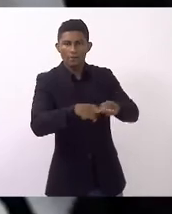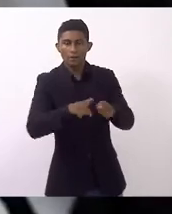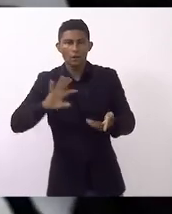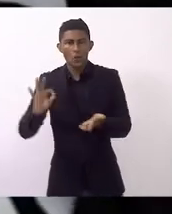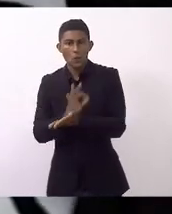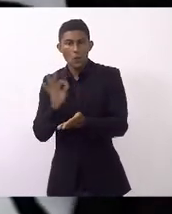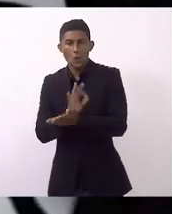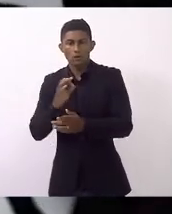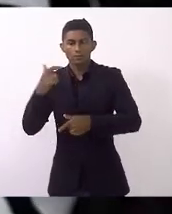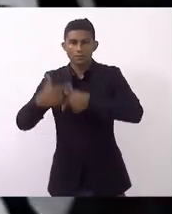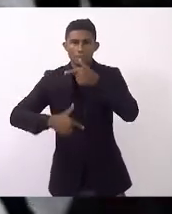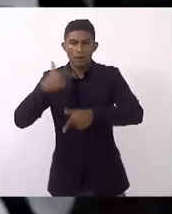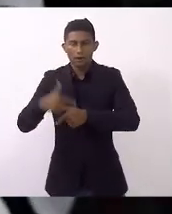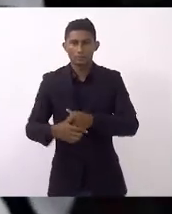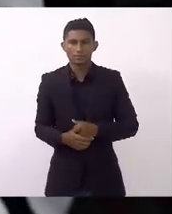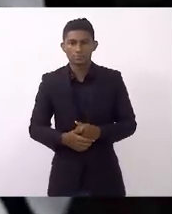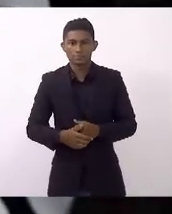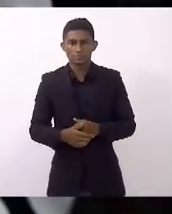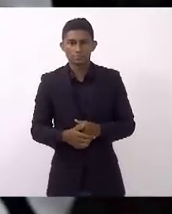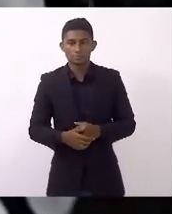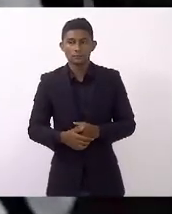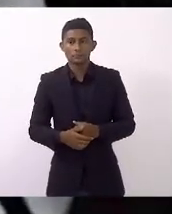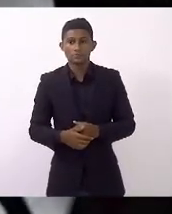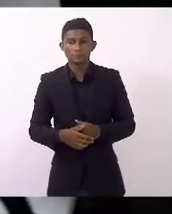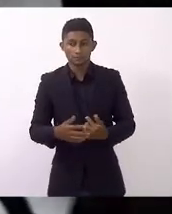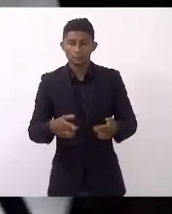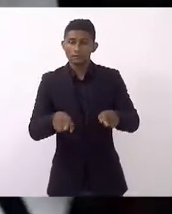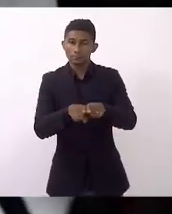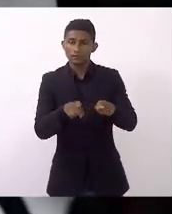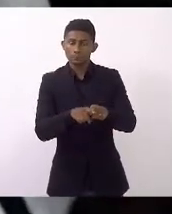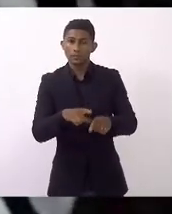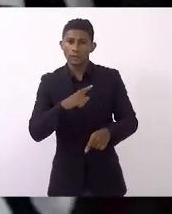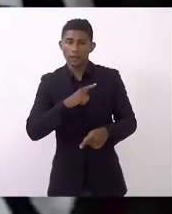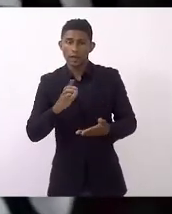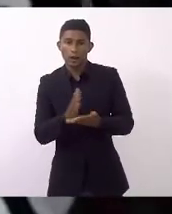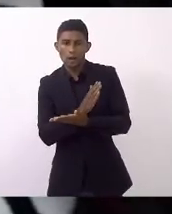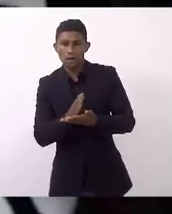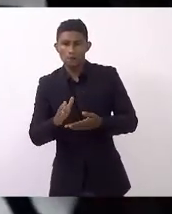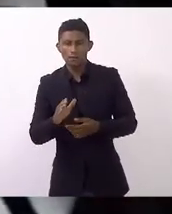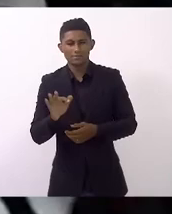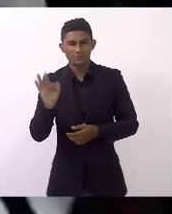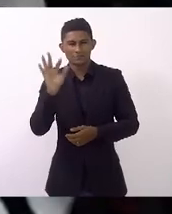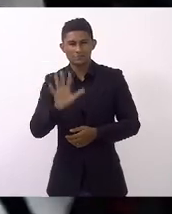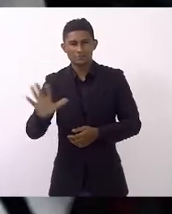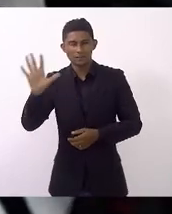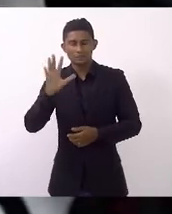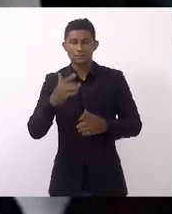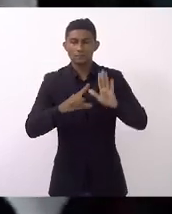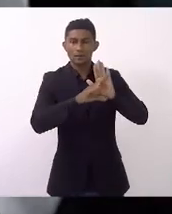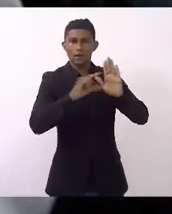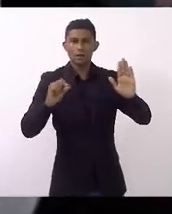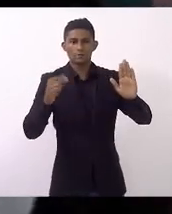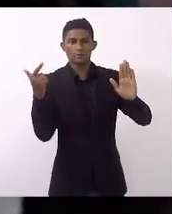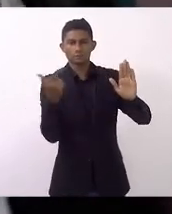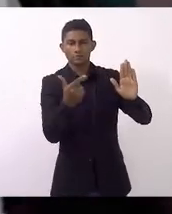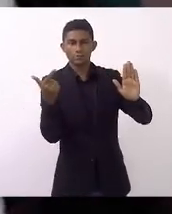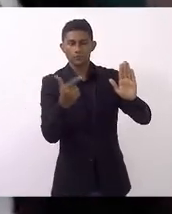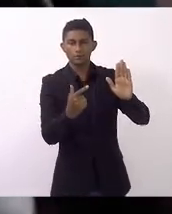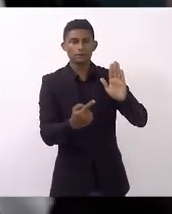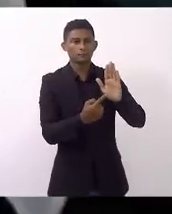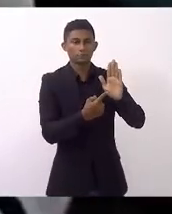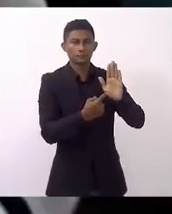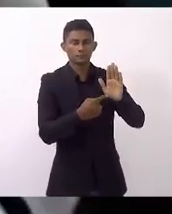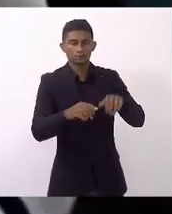trabalhista. Temas que são de competência privativa da União, conforme o artigo 22